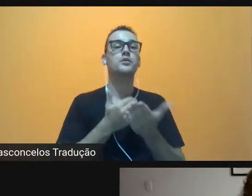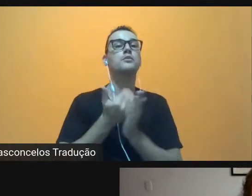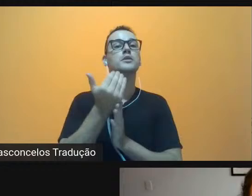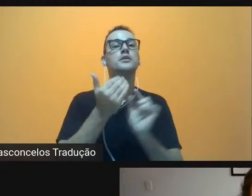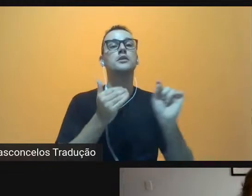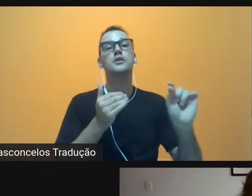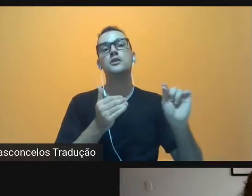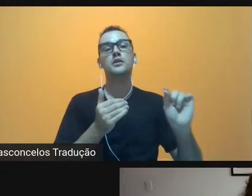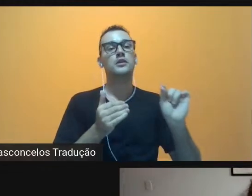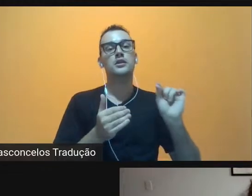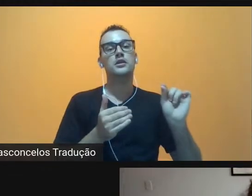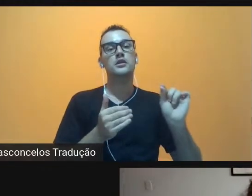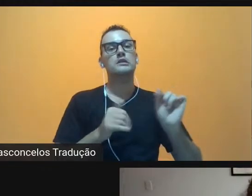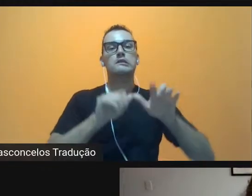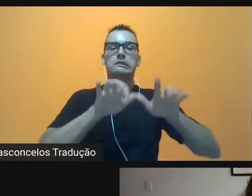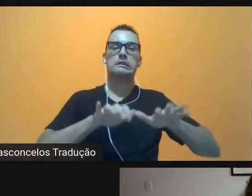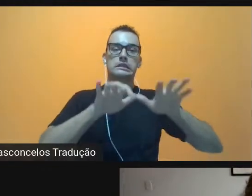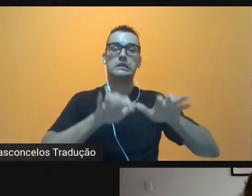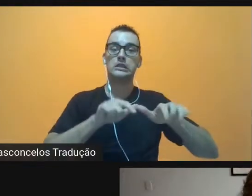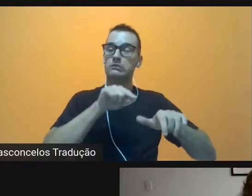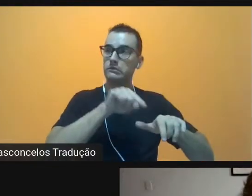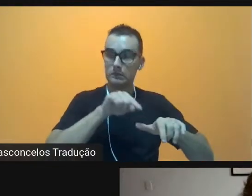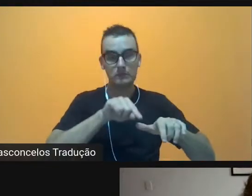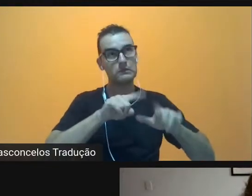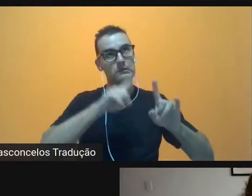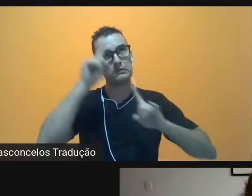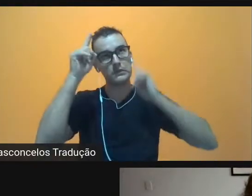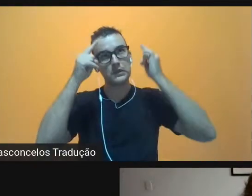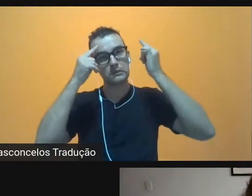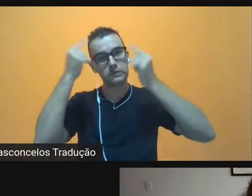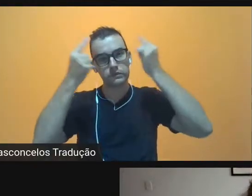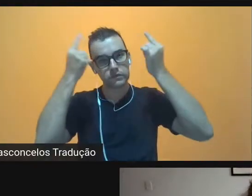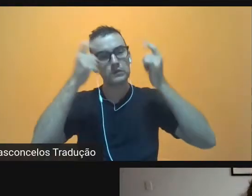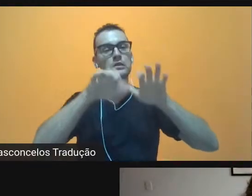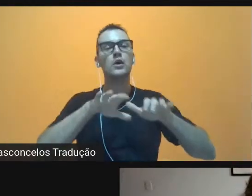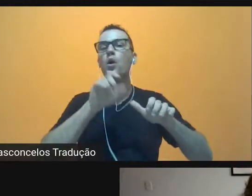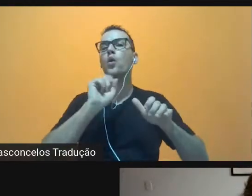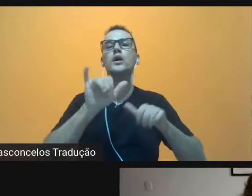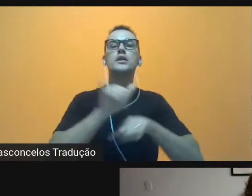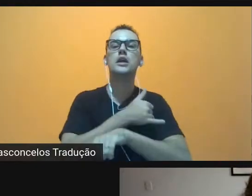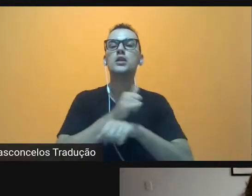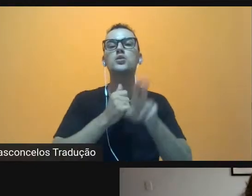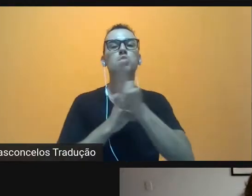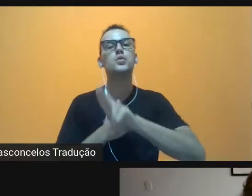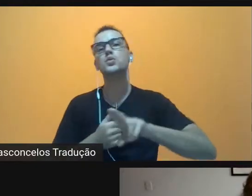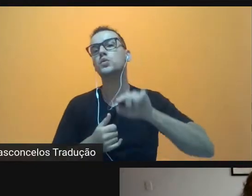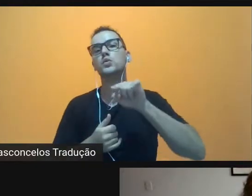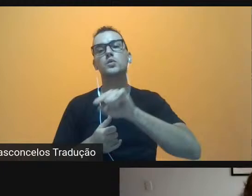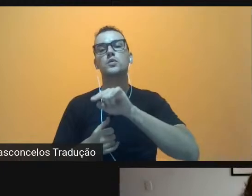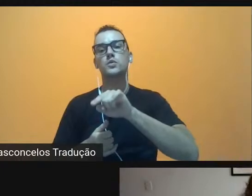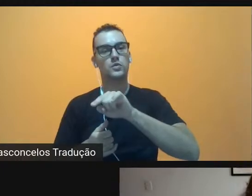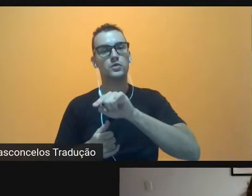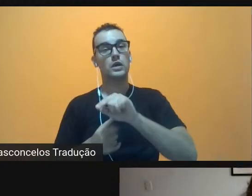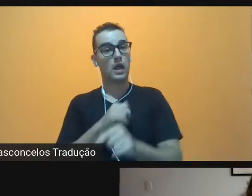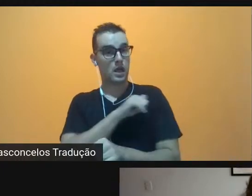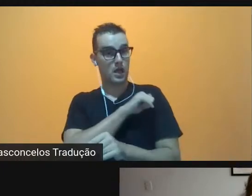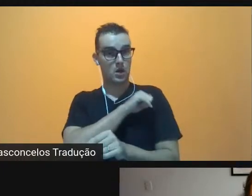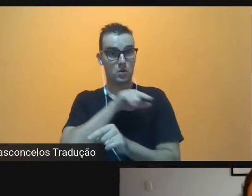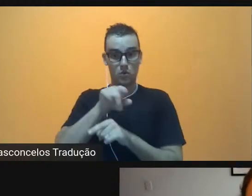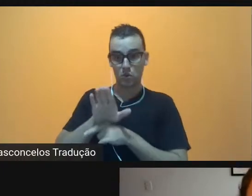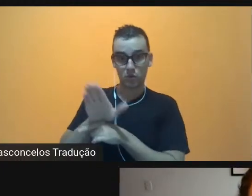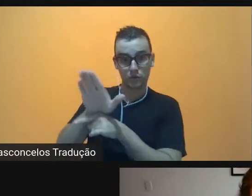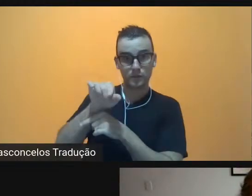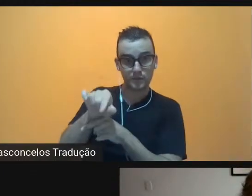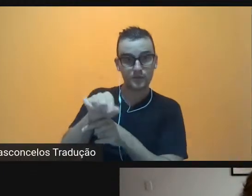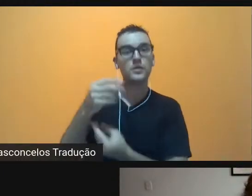a escrever sobre isso, né, e pesquisar quais recursos utilizar para esse aluno, né,